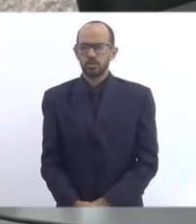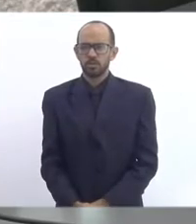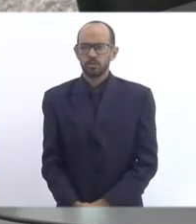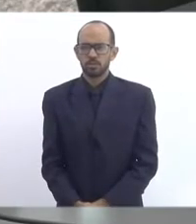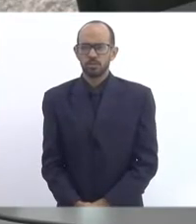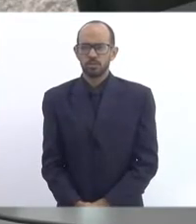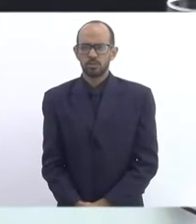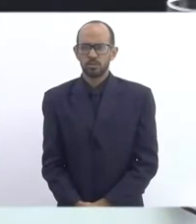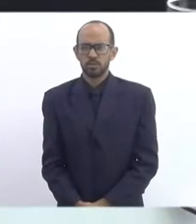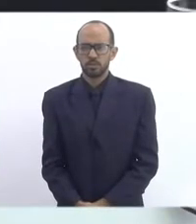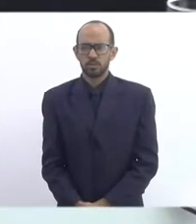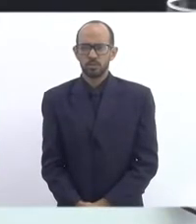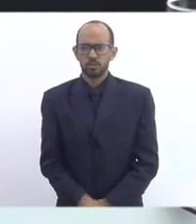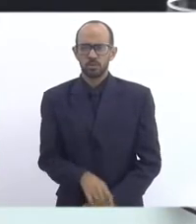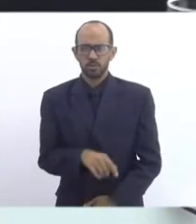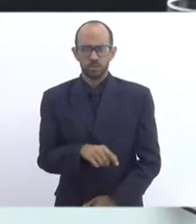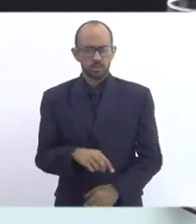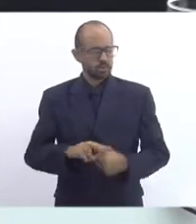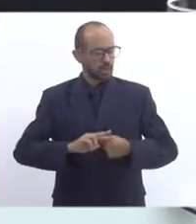Isso é efeito Gabriel?